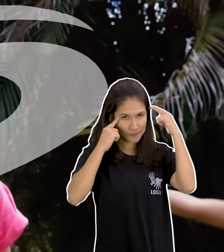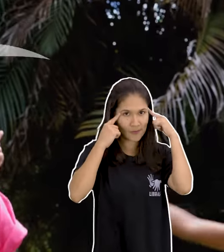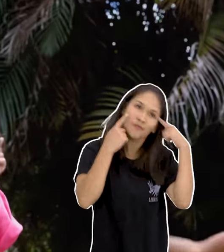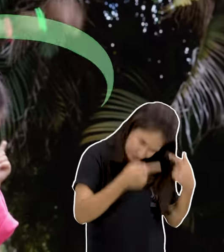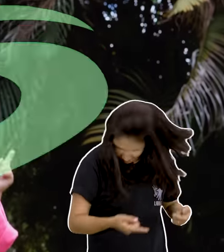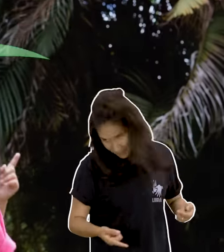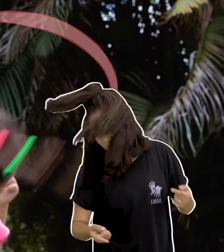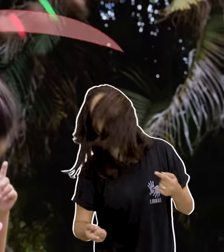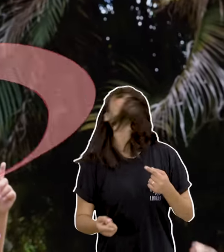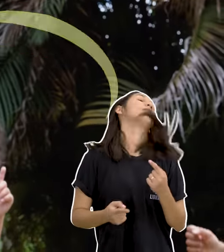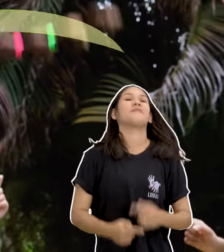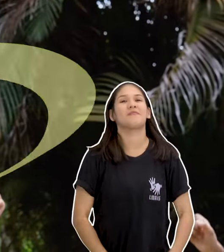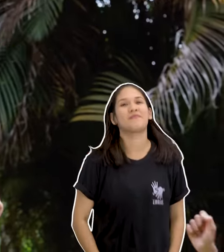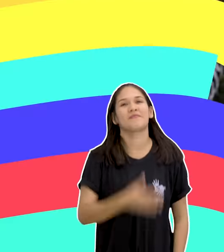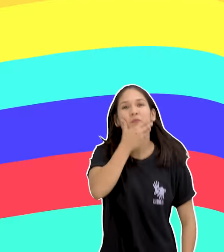Balança a cabeça.